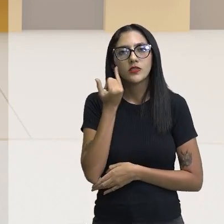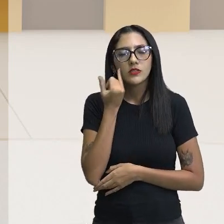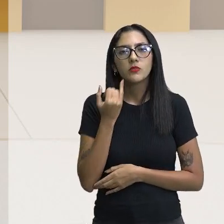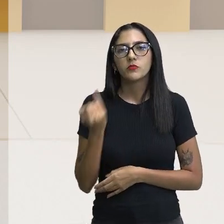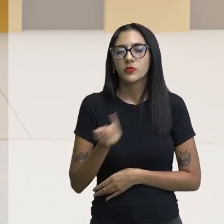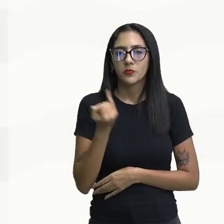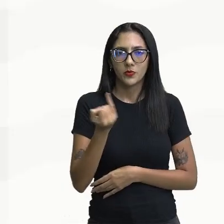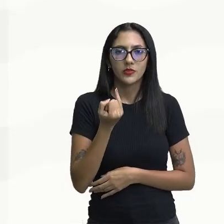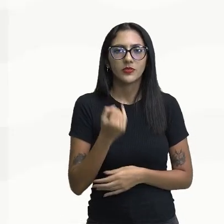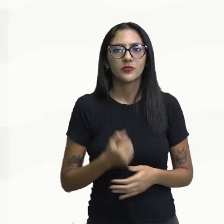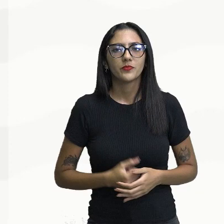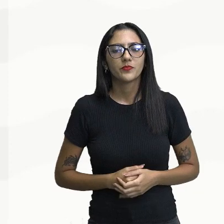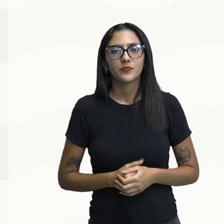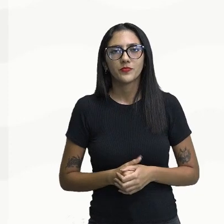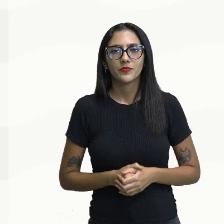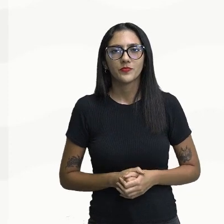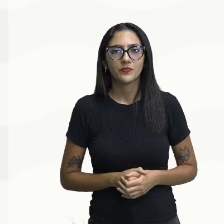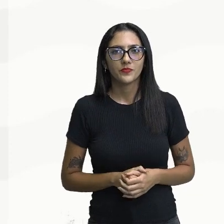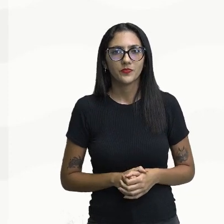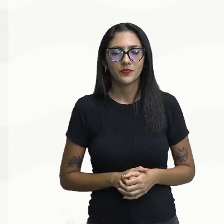ver aí na nossa cartela esse dado.